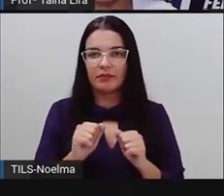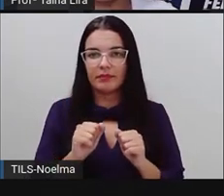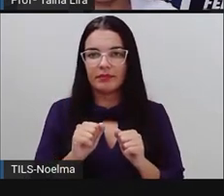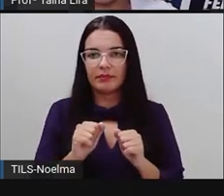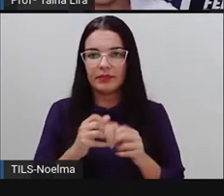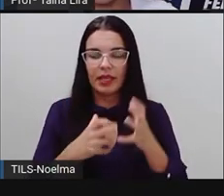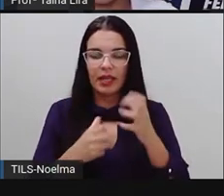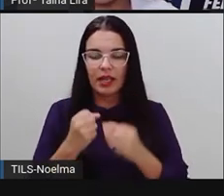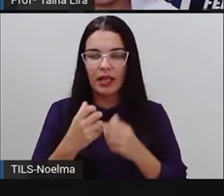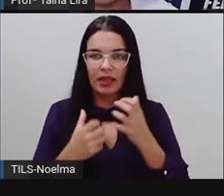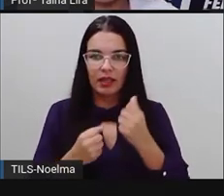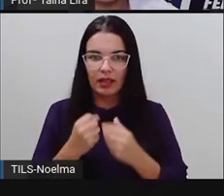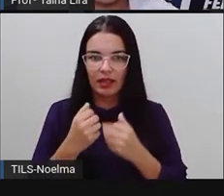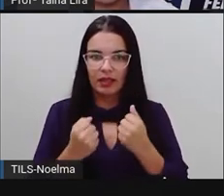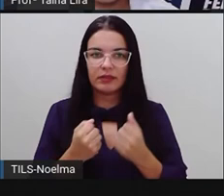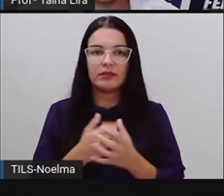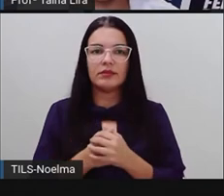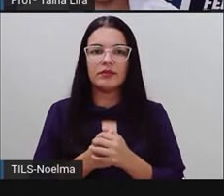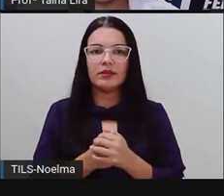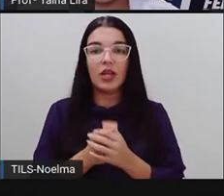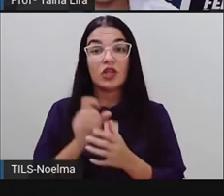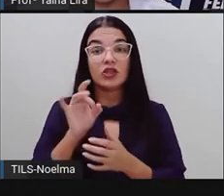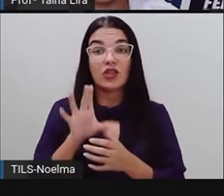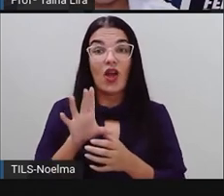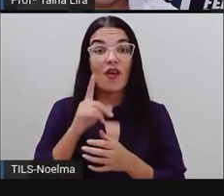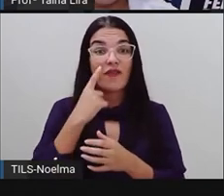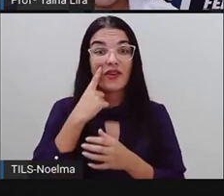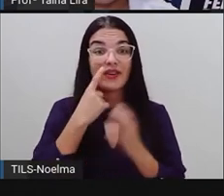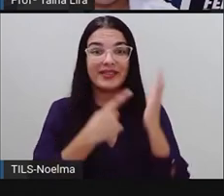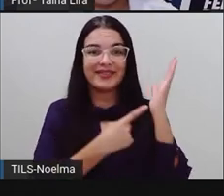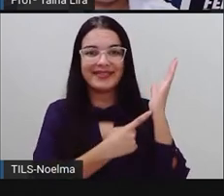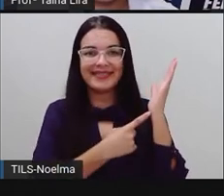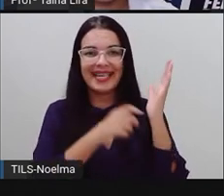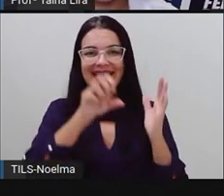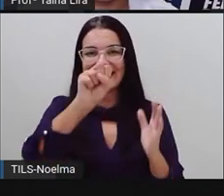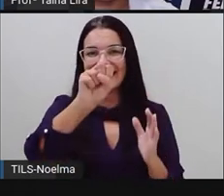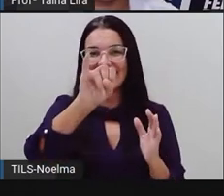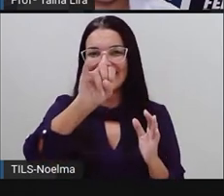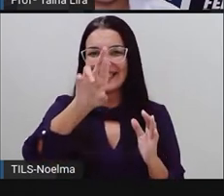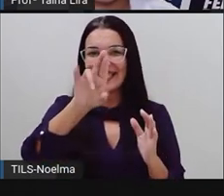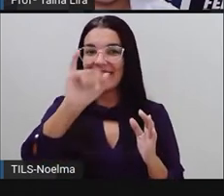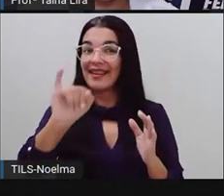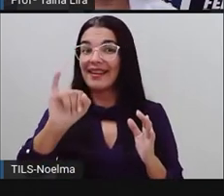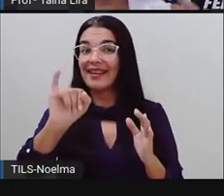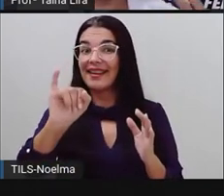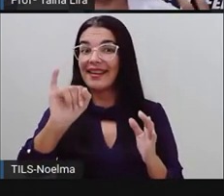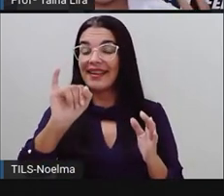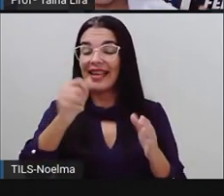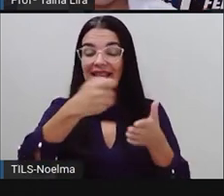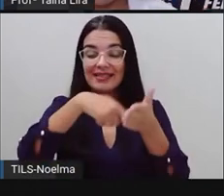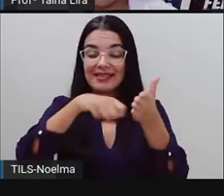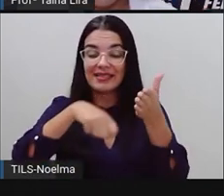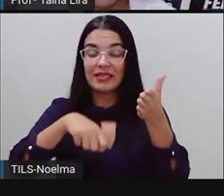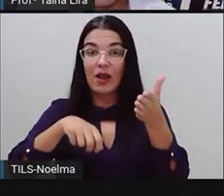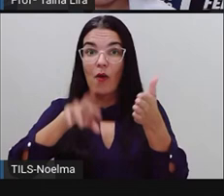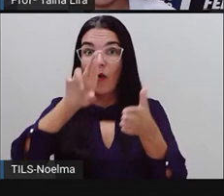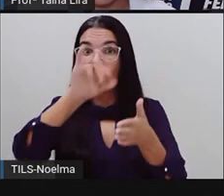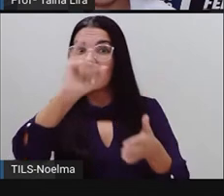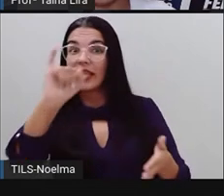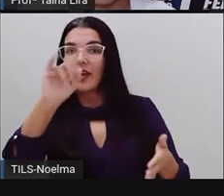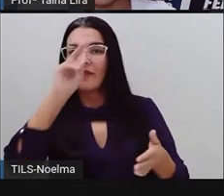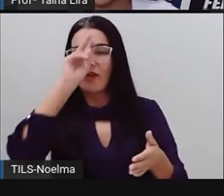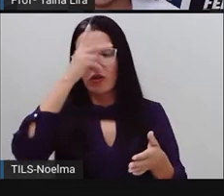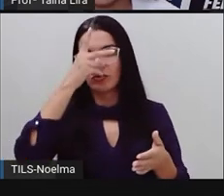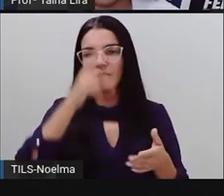Leite só a carne de siri que a gente escreve com o ipq é de Siri o Siri tem uma sílaba forte